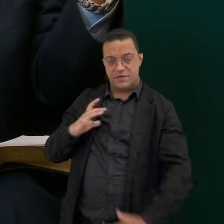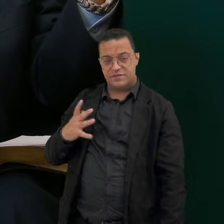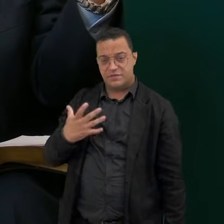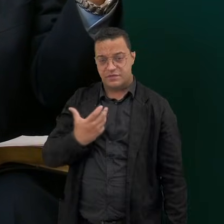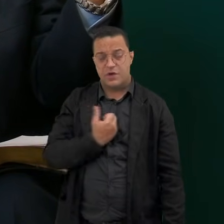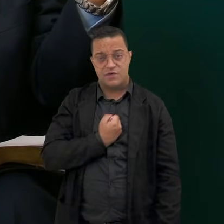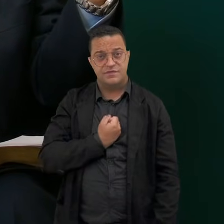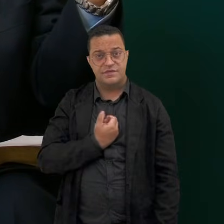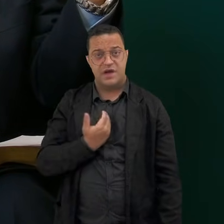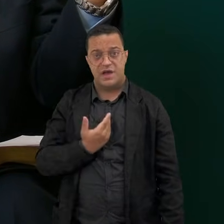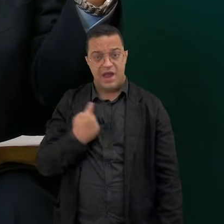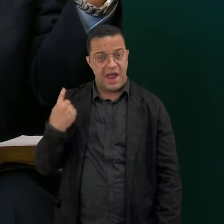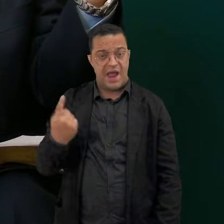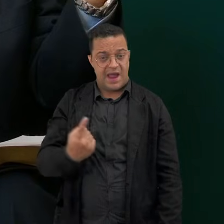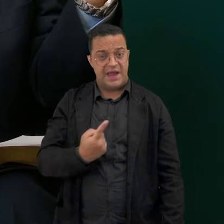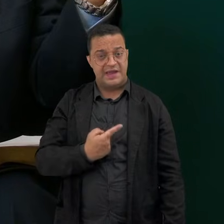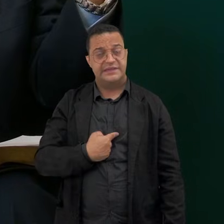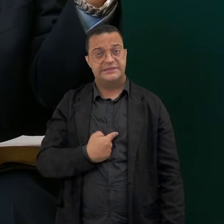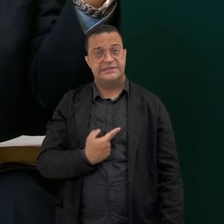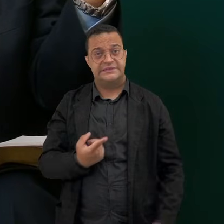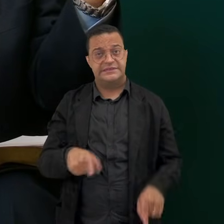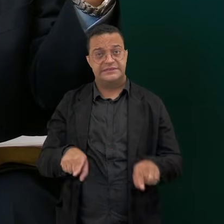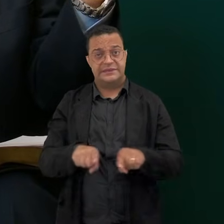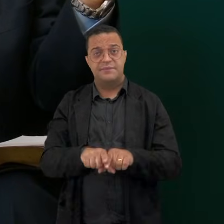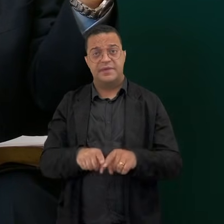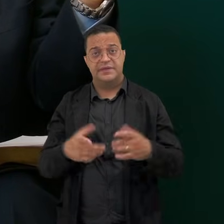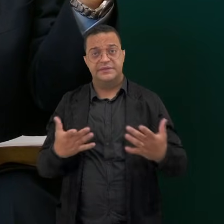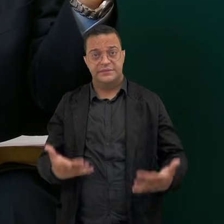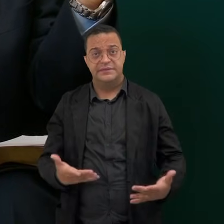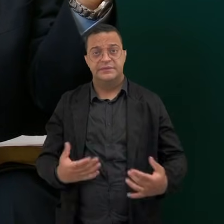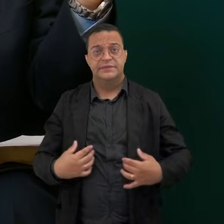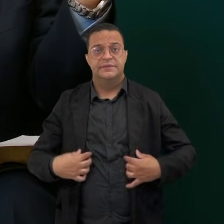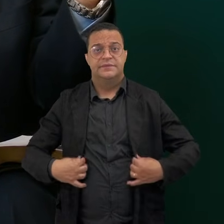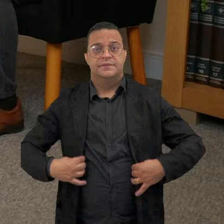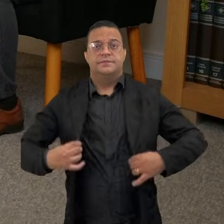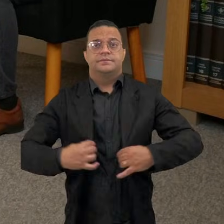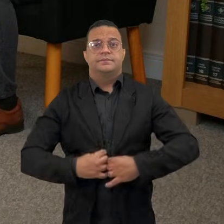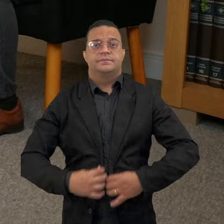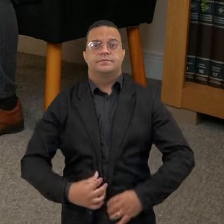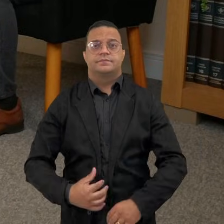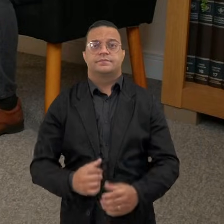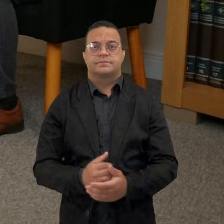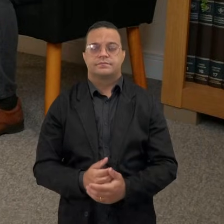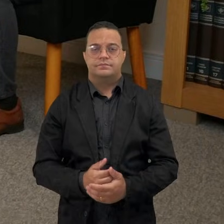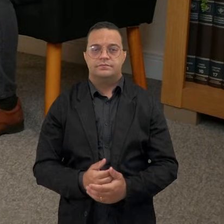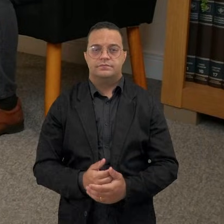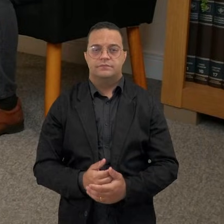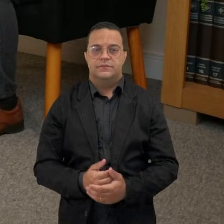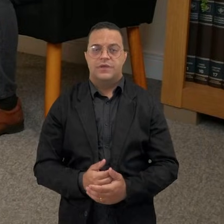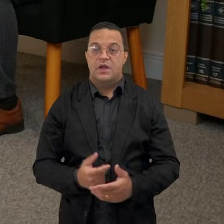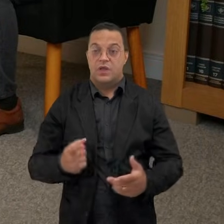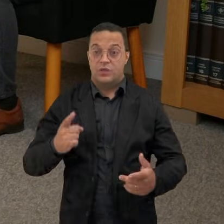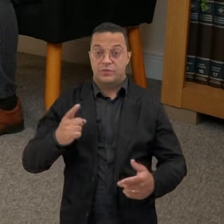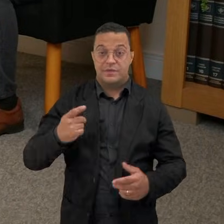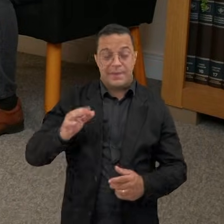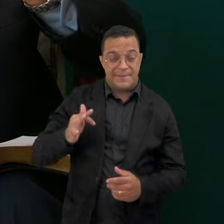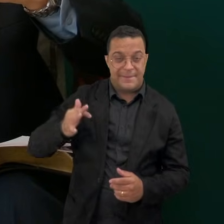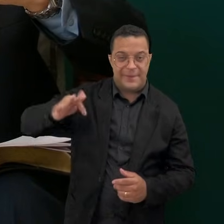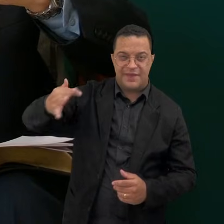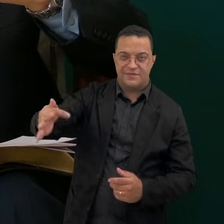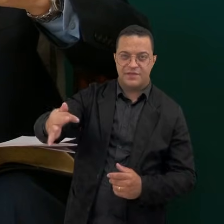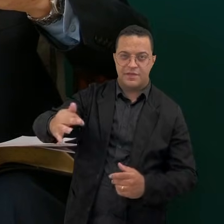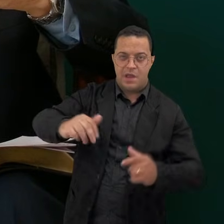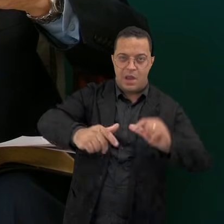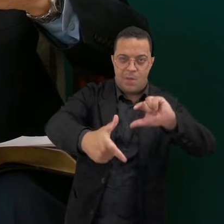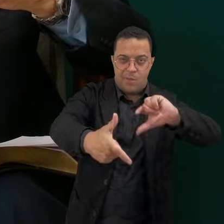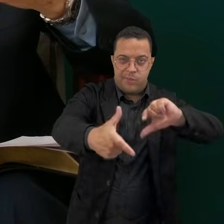para salvar também muitos do povo de Israel. Então nós vamos nos unir, né,